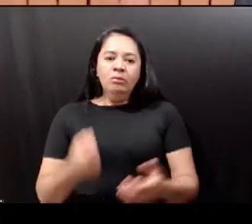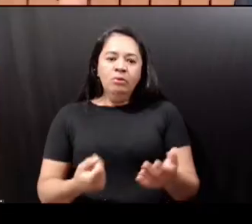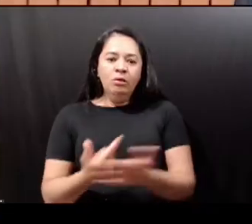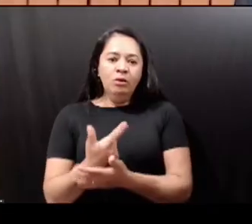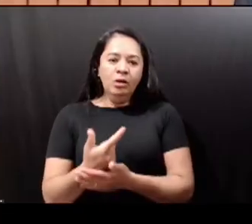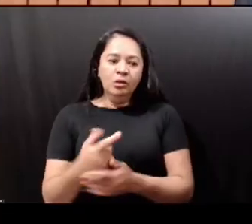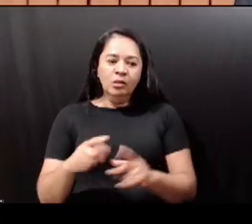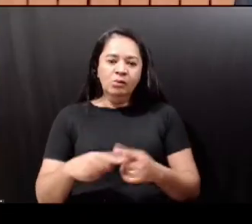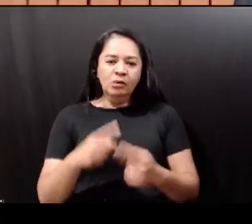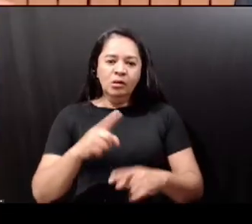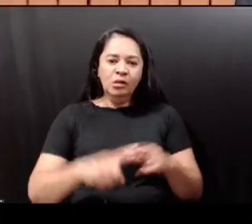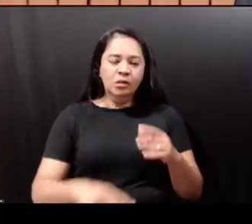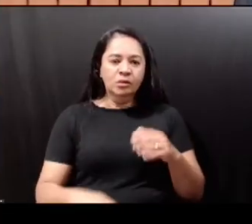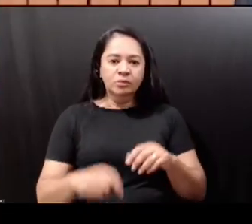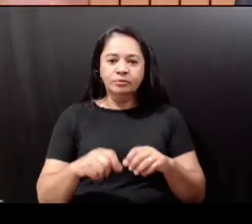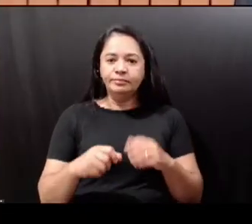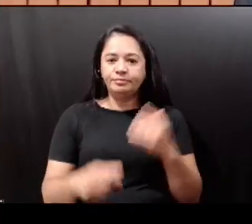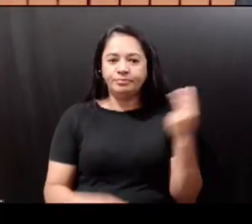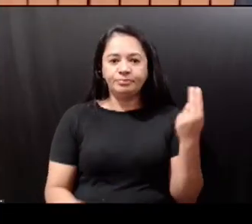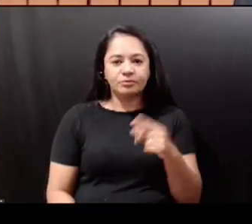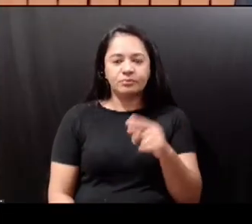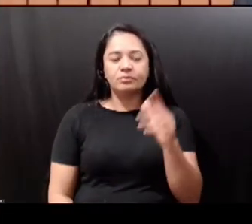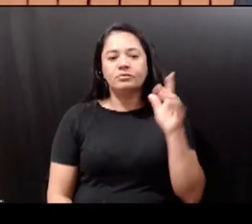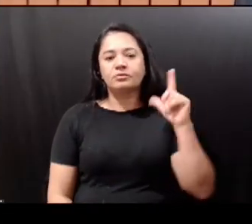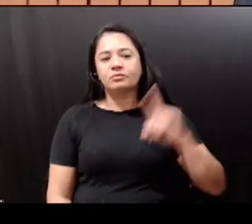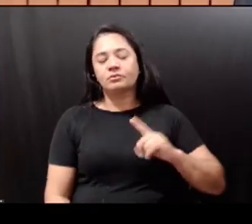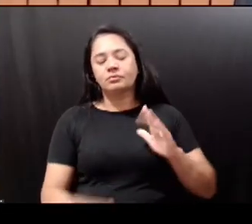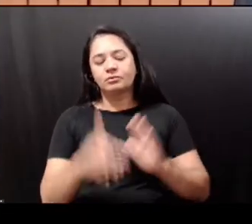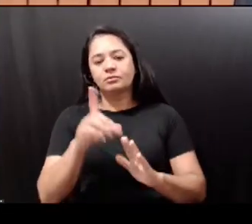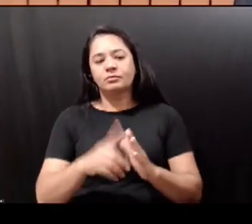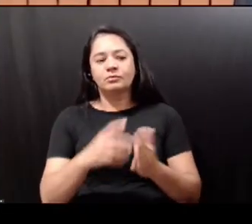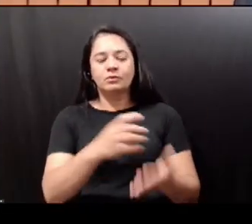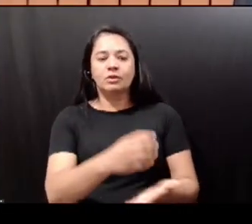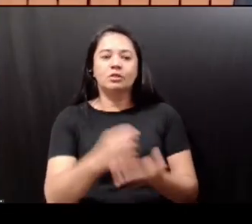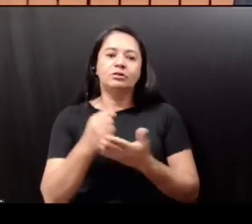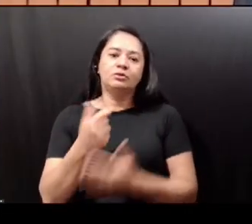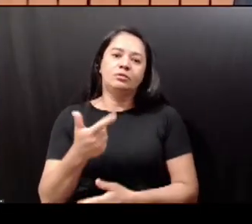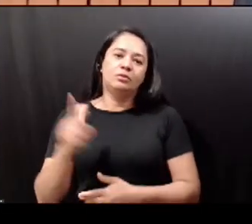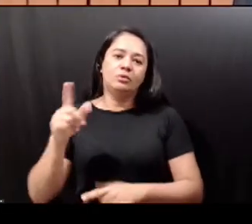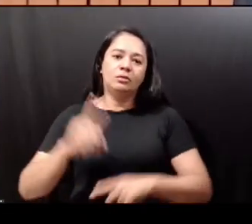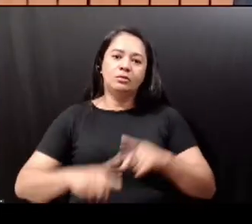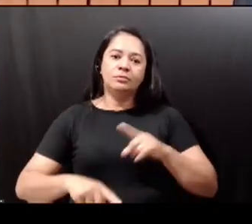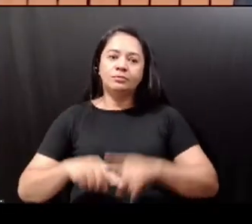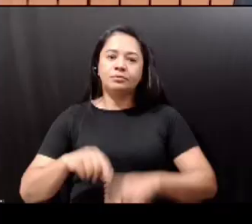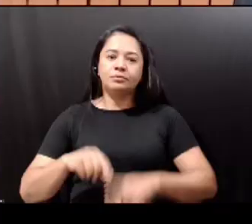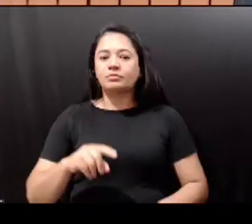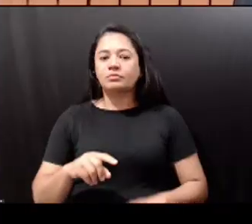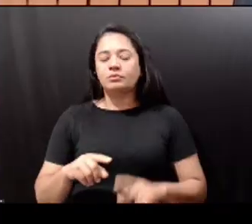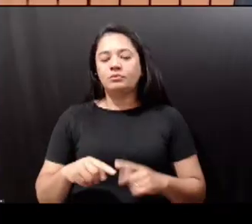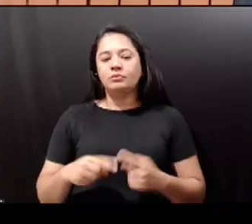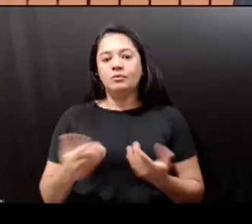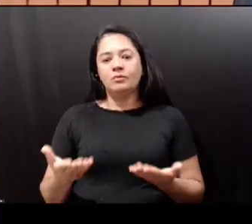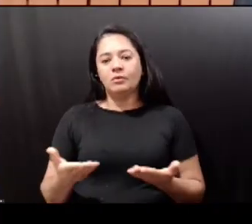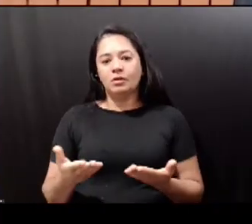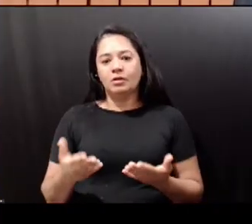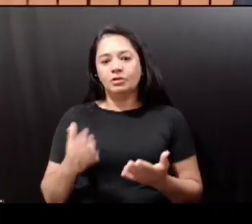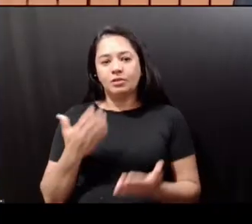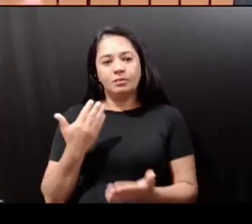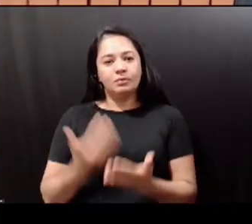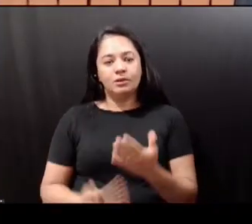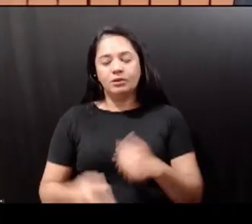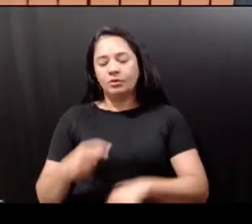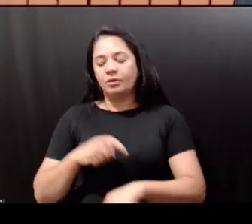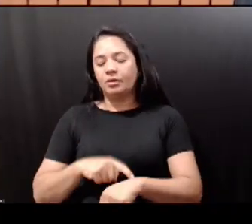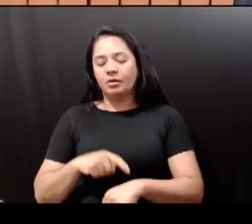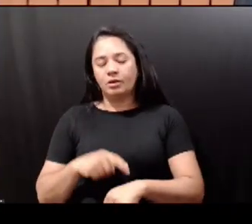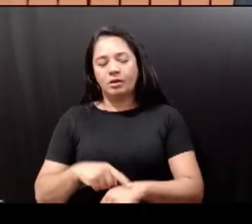funcionar, você tem o direito de pegar um outro produto, mas nesse caso aqui você já perdeu o seu tempo, já perdeu o seu dia.